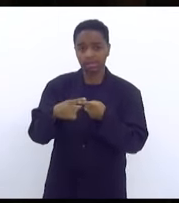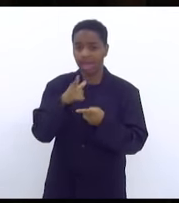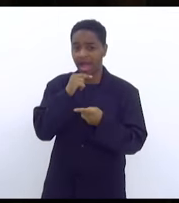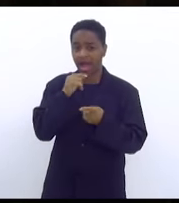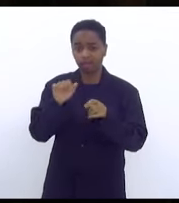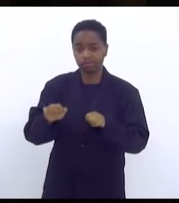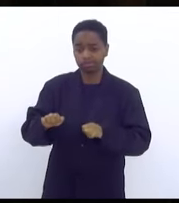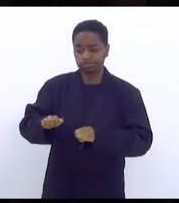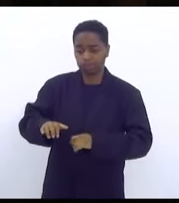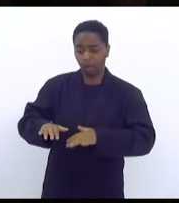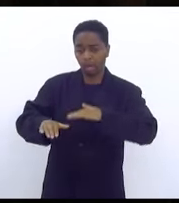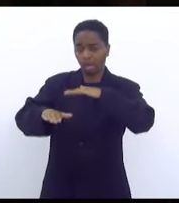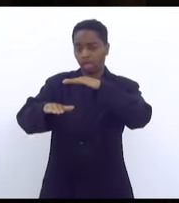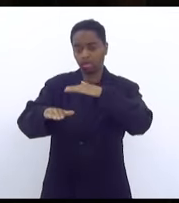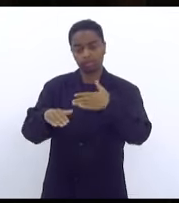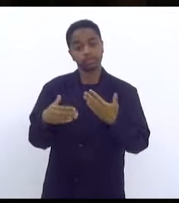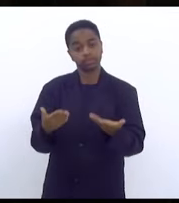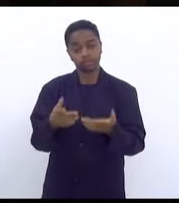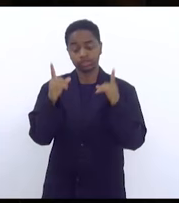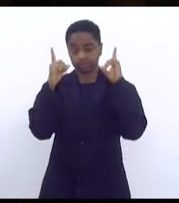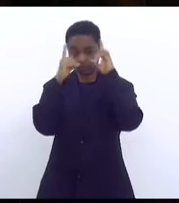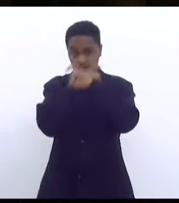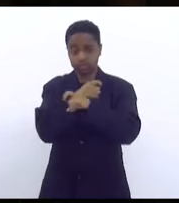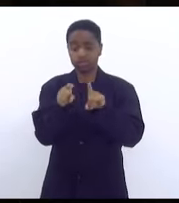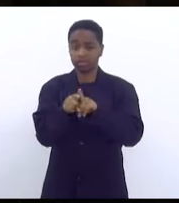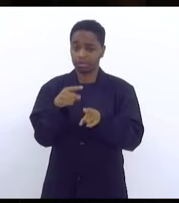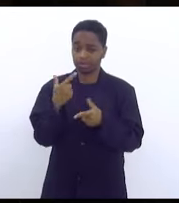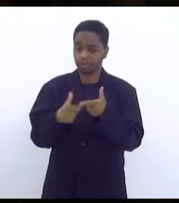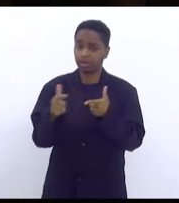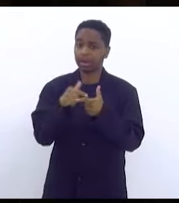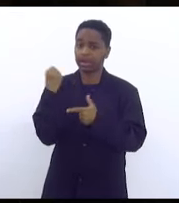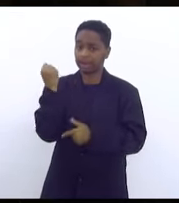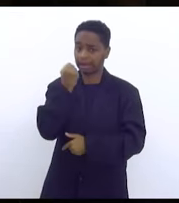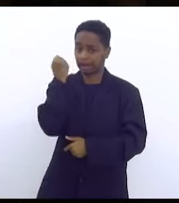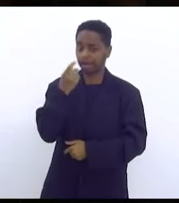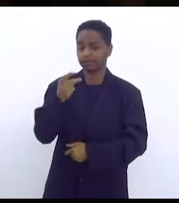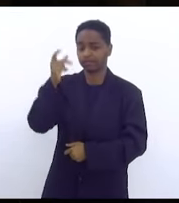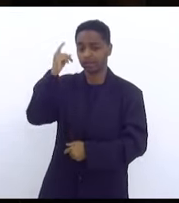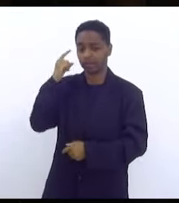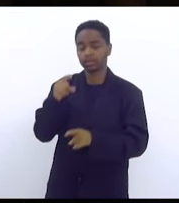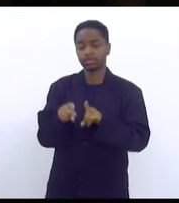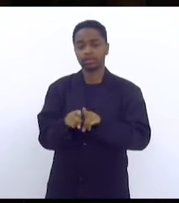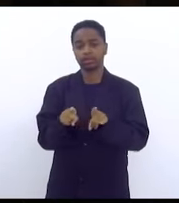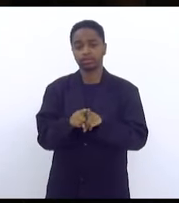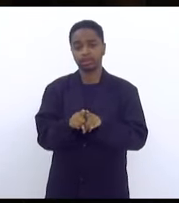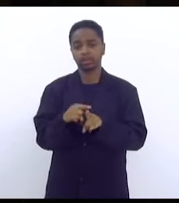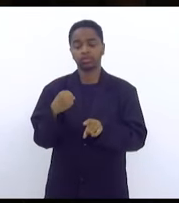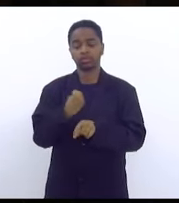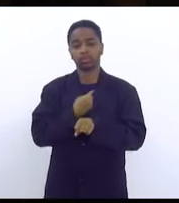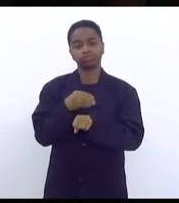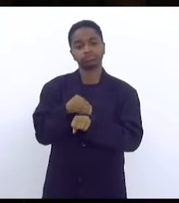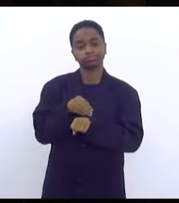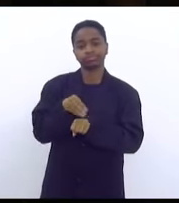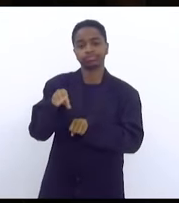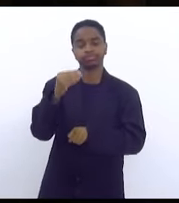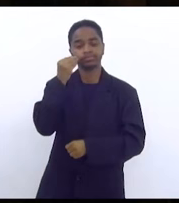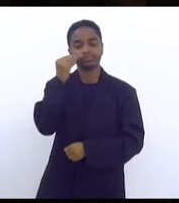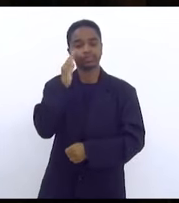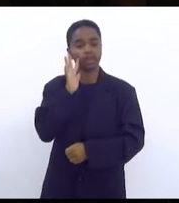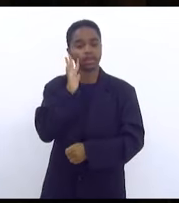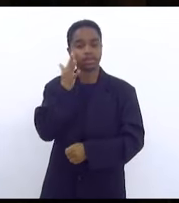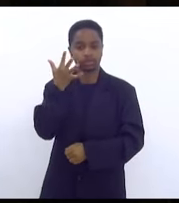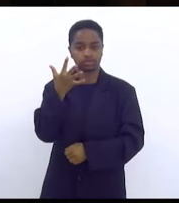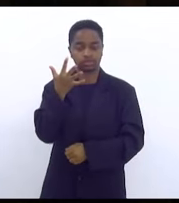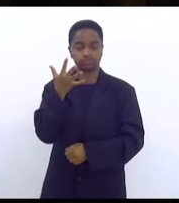outra. Então é muito difícil, ali é um problema crônico antigo, como também tem a nossa indicação para poder resolver os